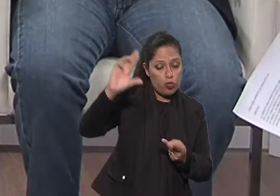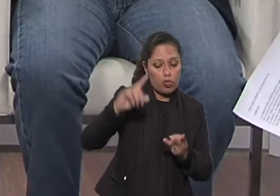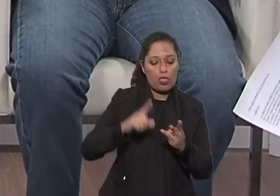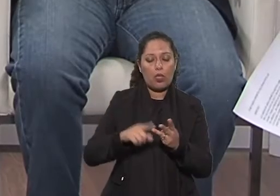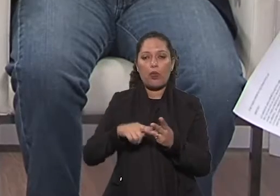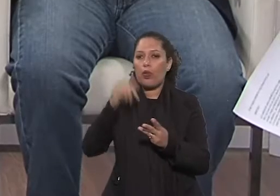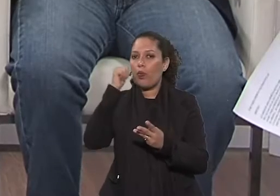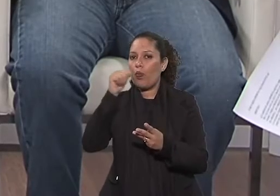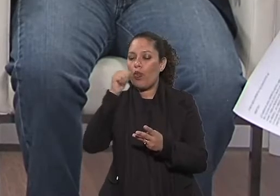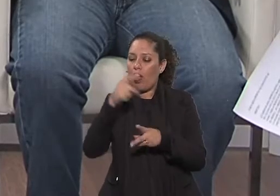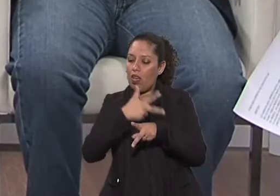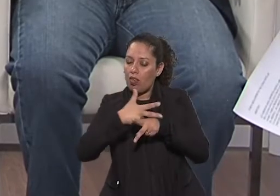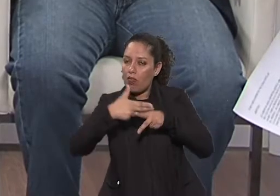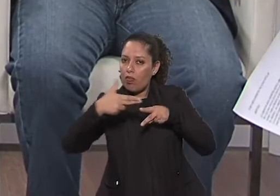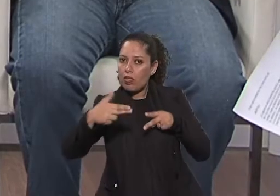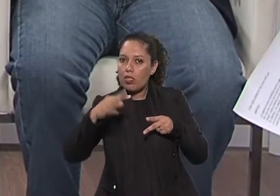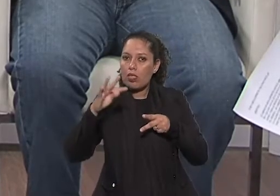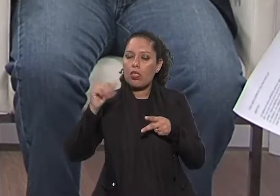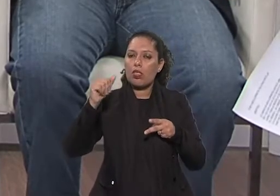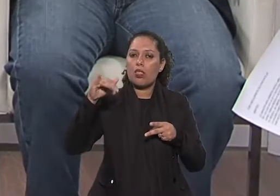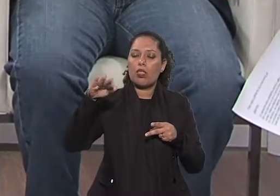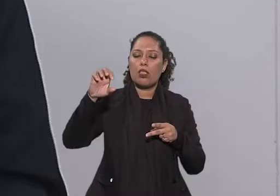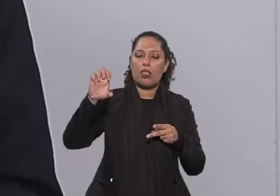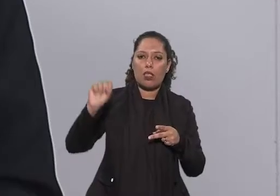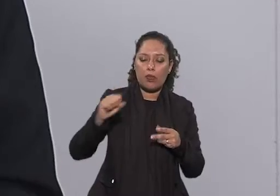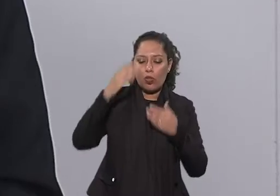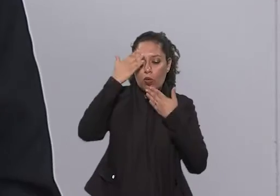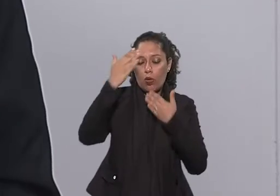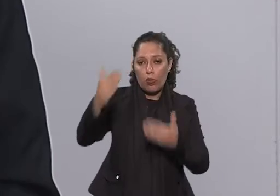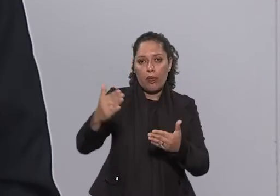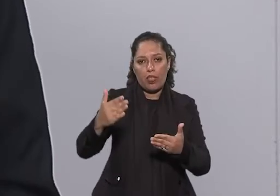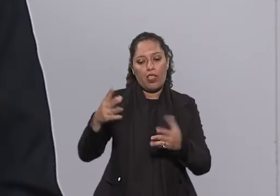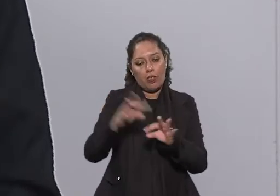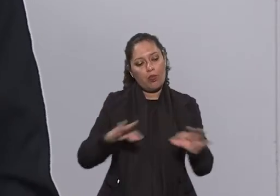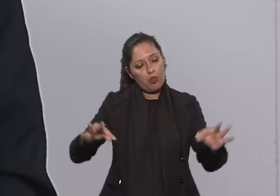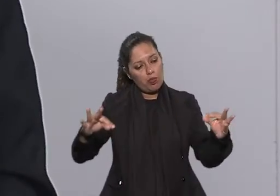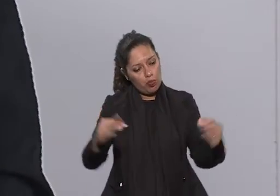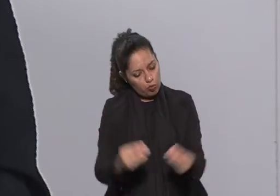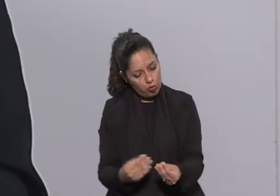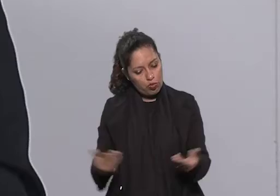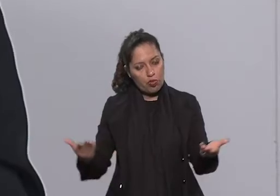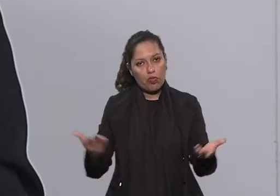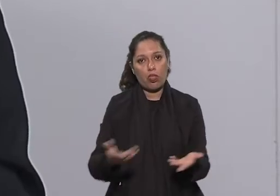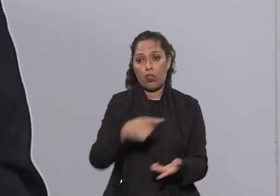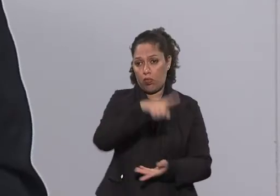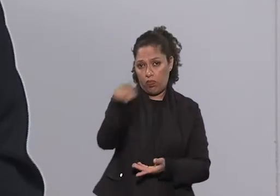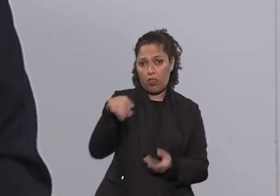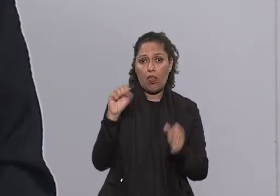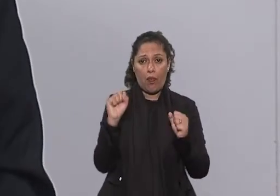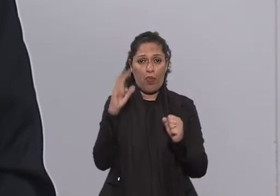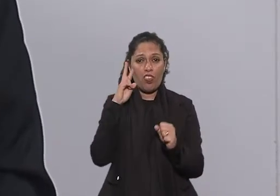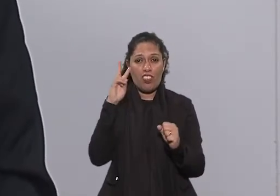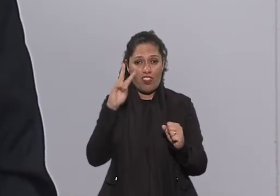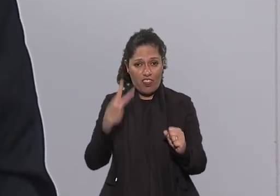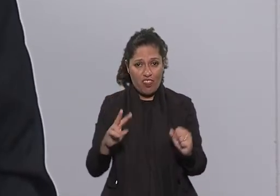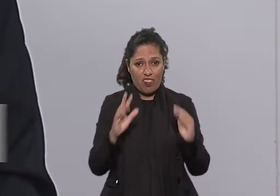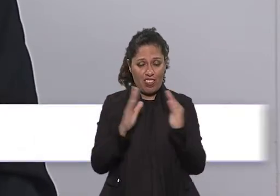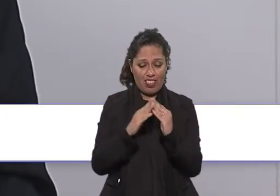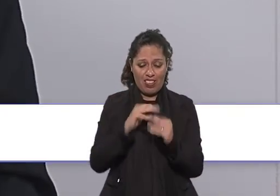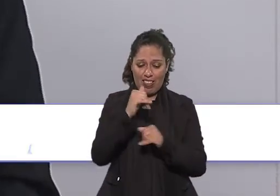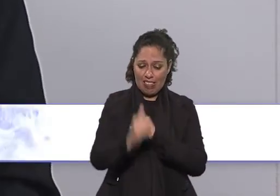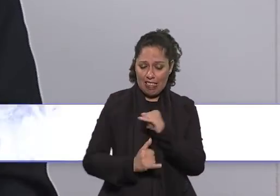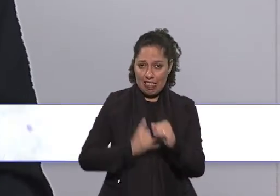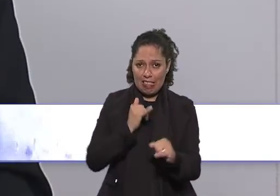coordenador e da lateral-esquerda campeã camisas marques obrigado pela presença de vocês e você pode